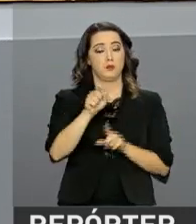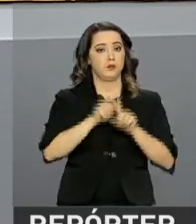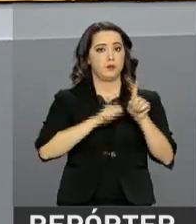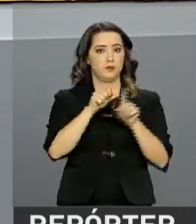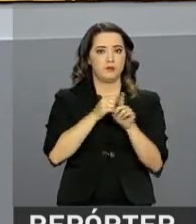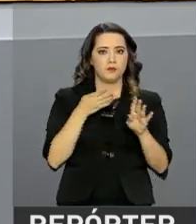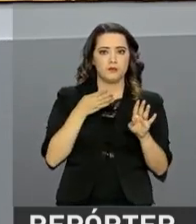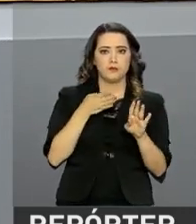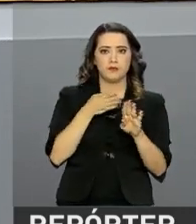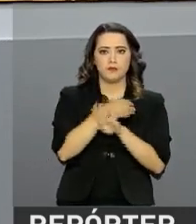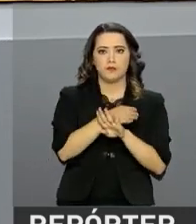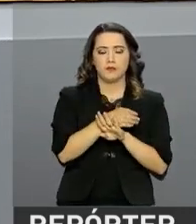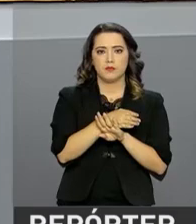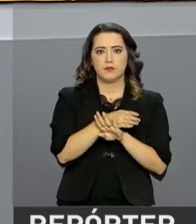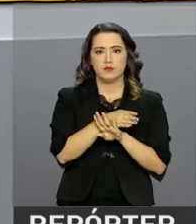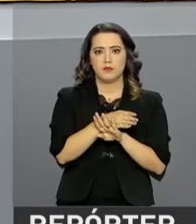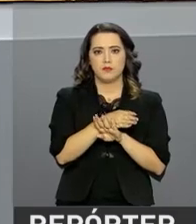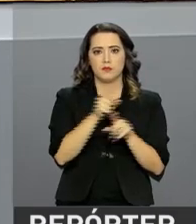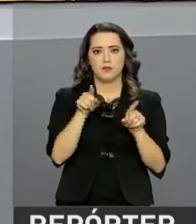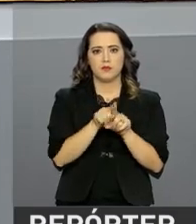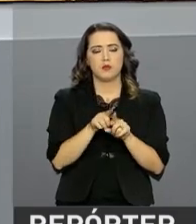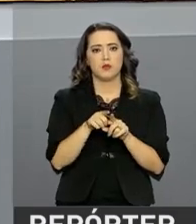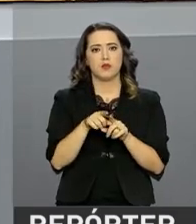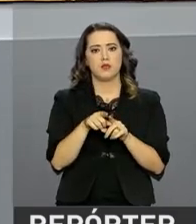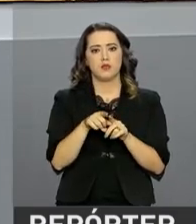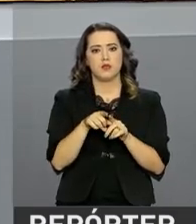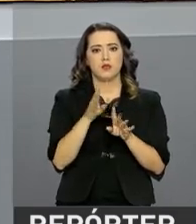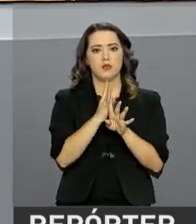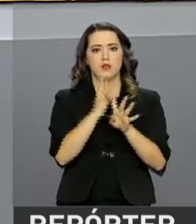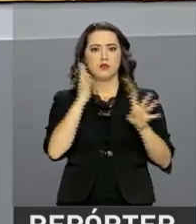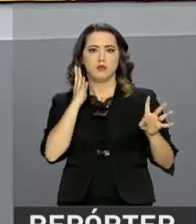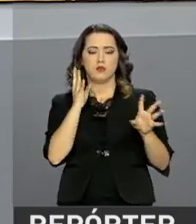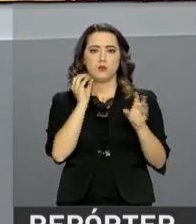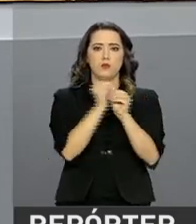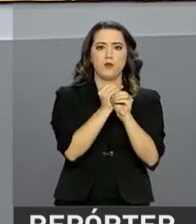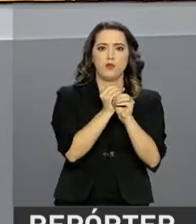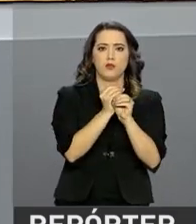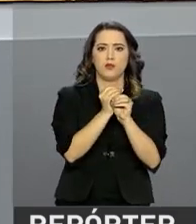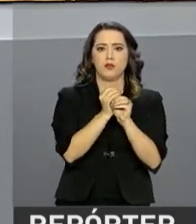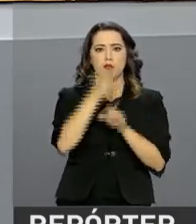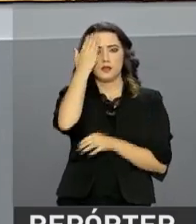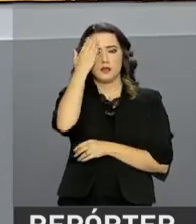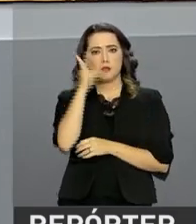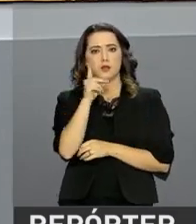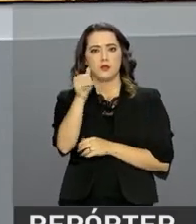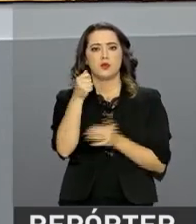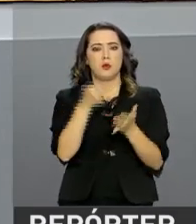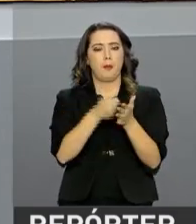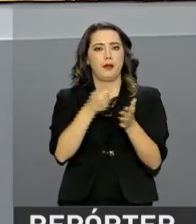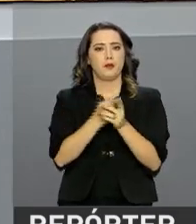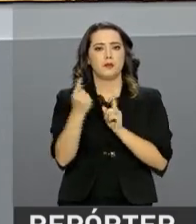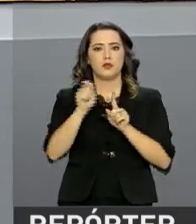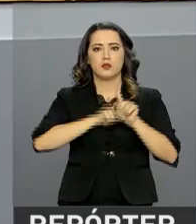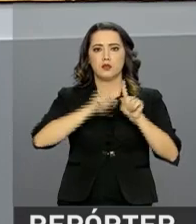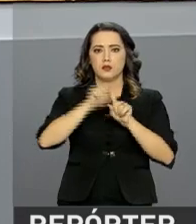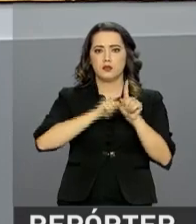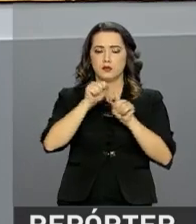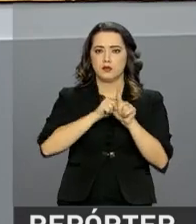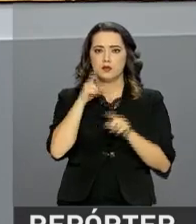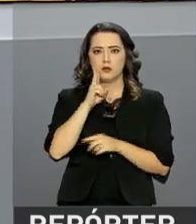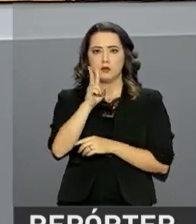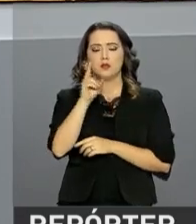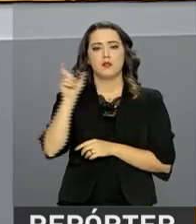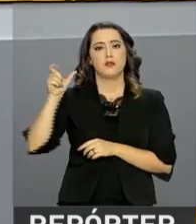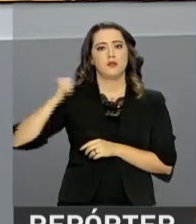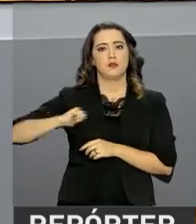este eo bolsa família permanece zerado para saber a data de pagamento de cada mês basta acessar a página oficial do